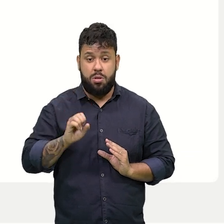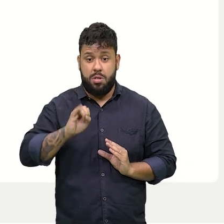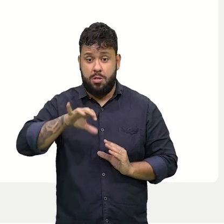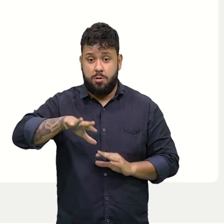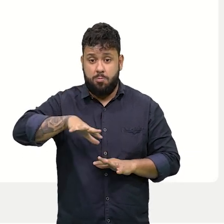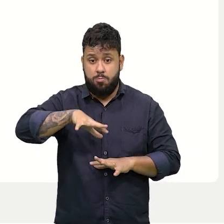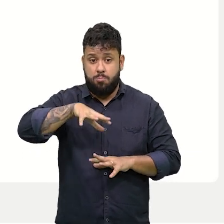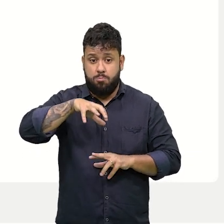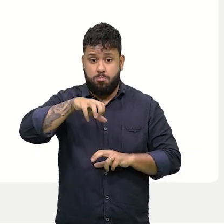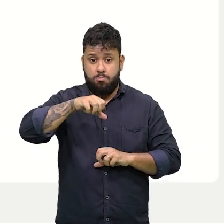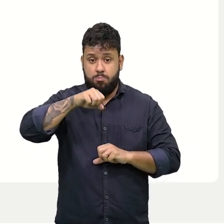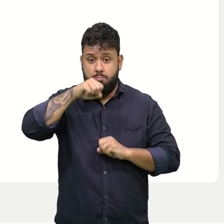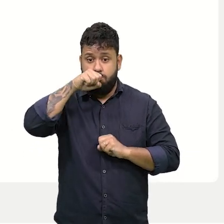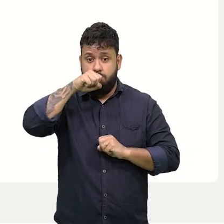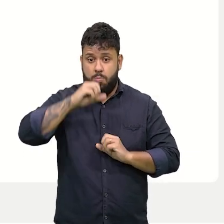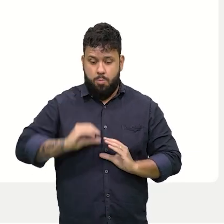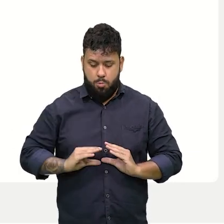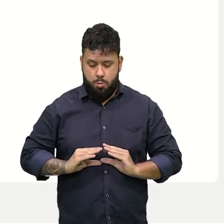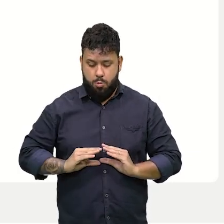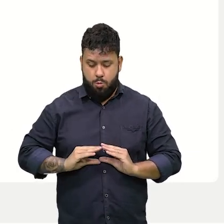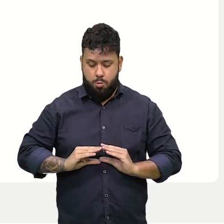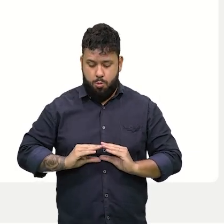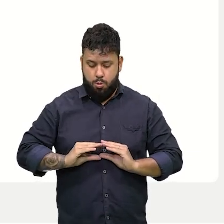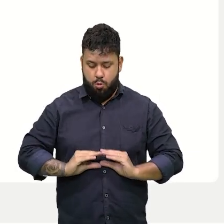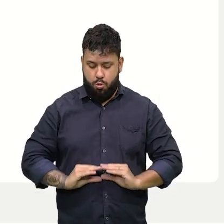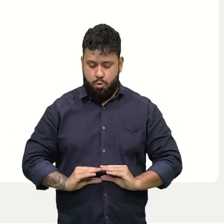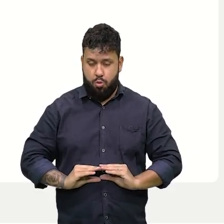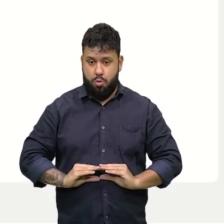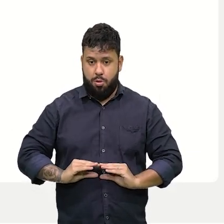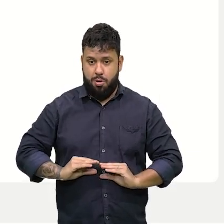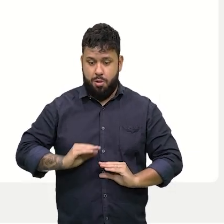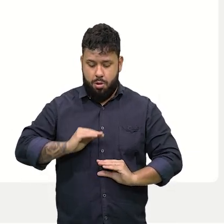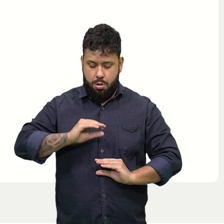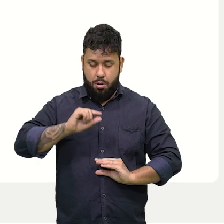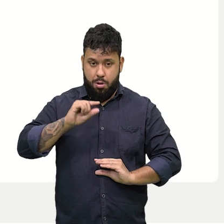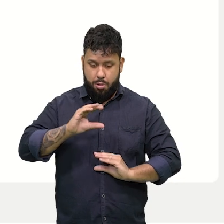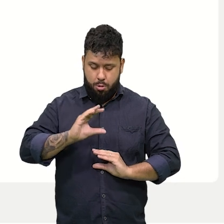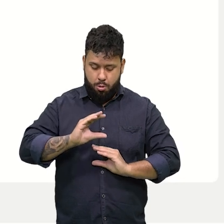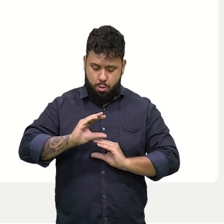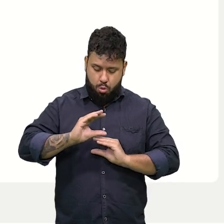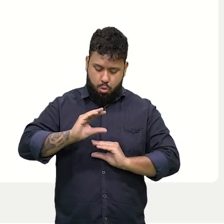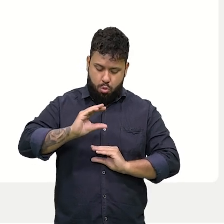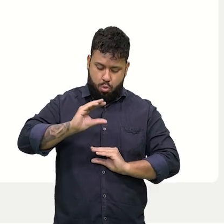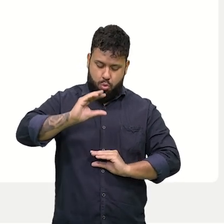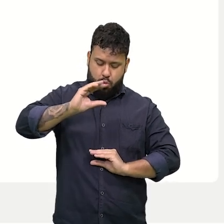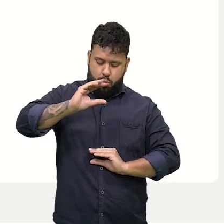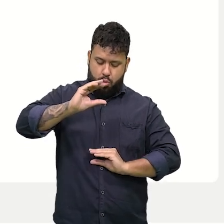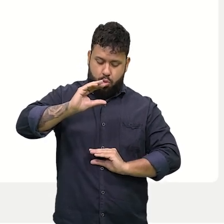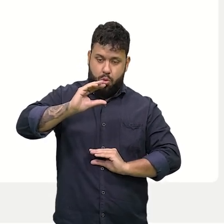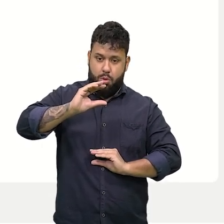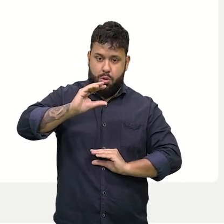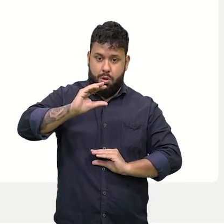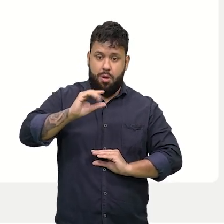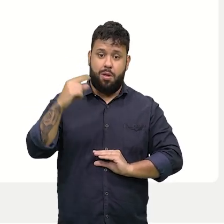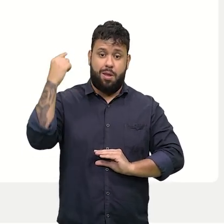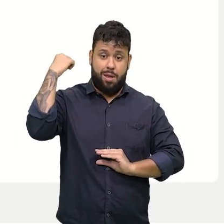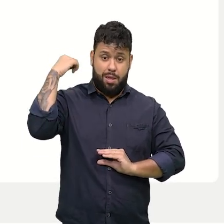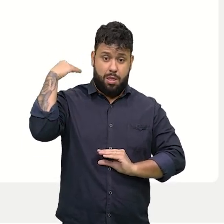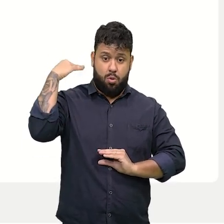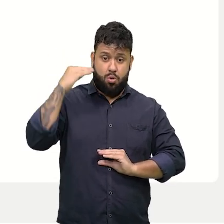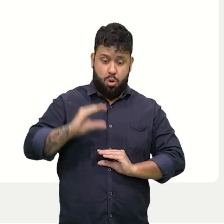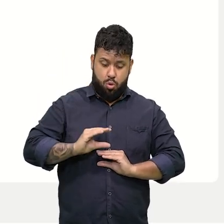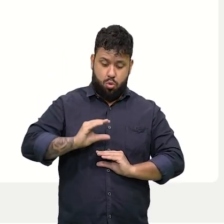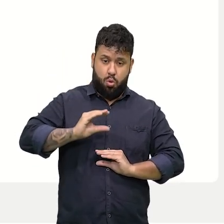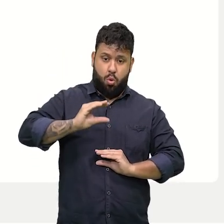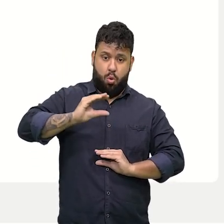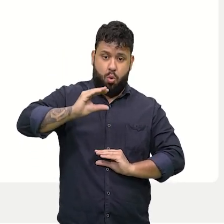Contrai, diafragma desce. e o músculo